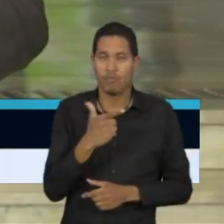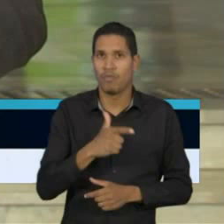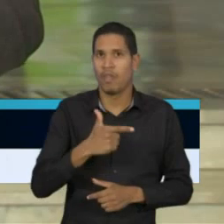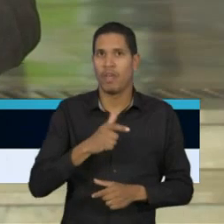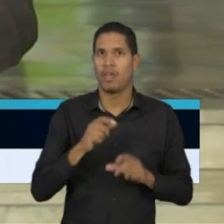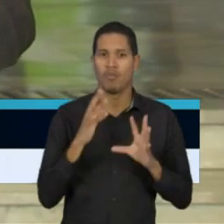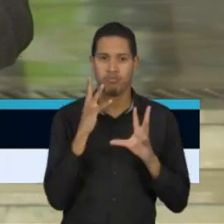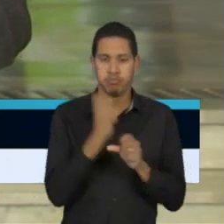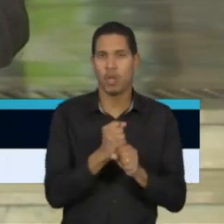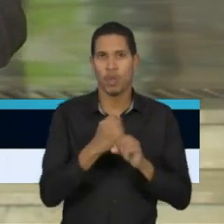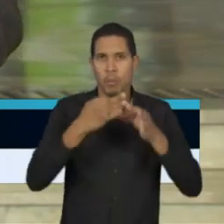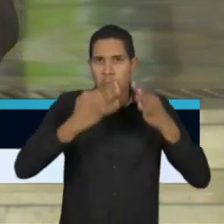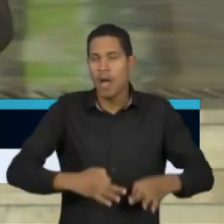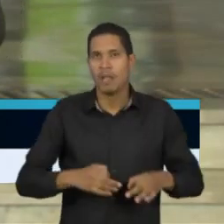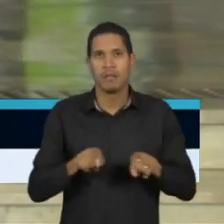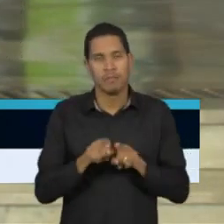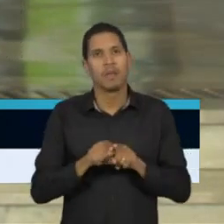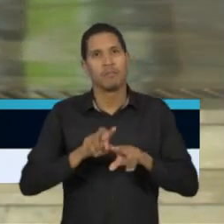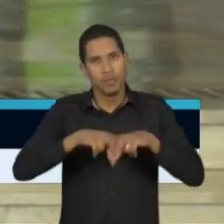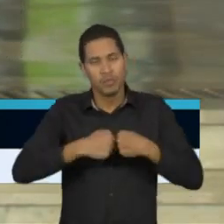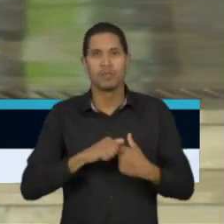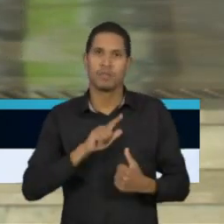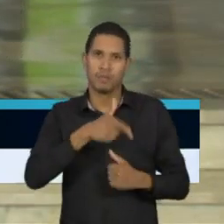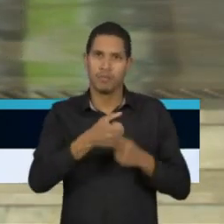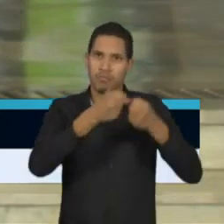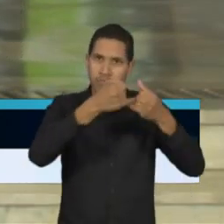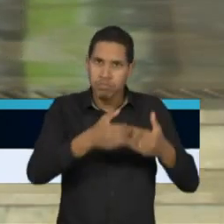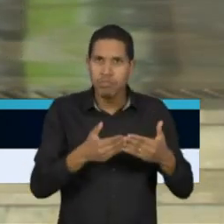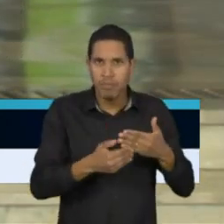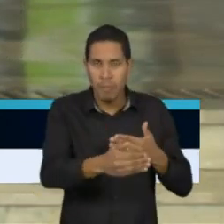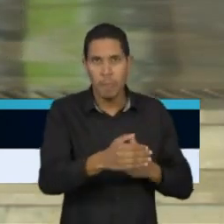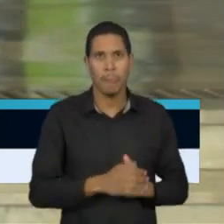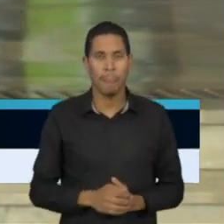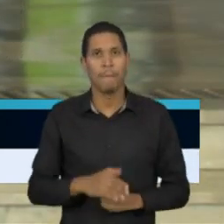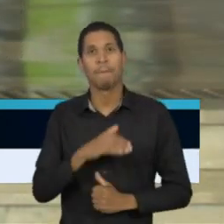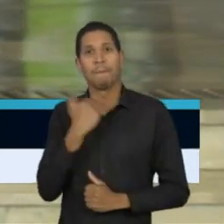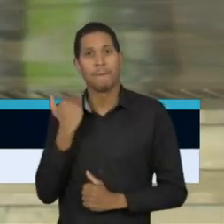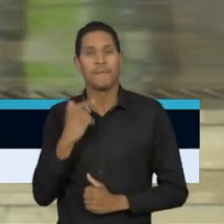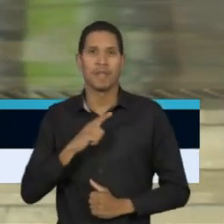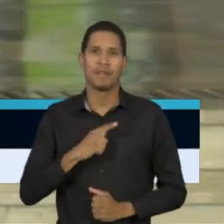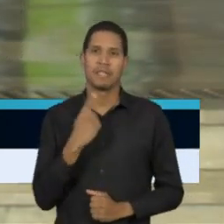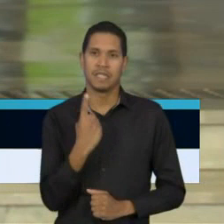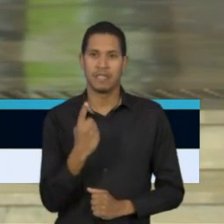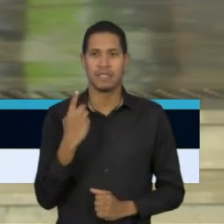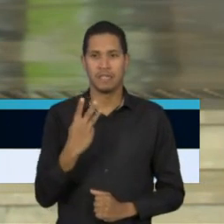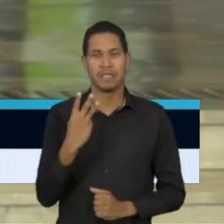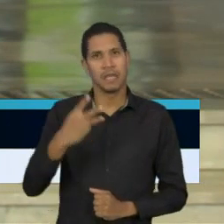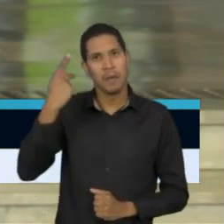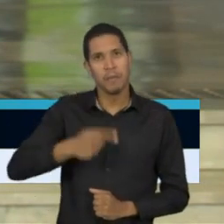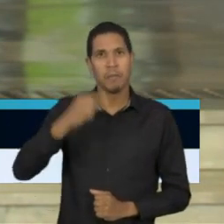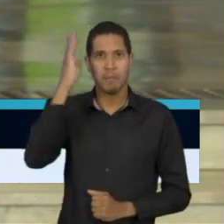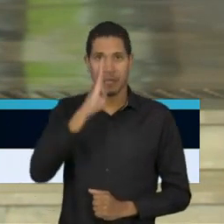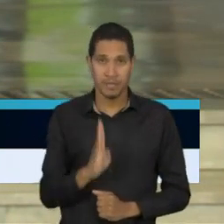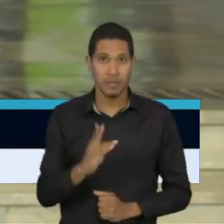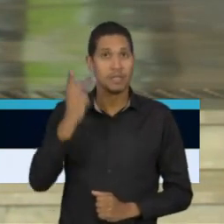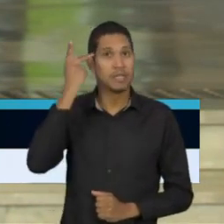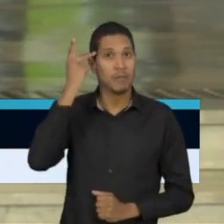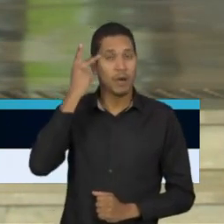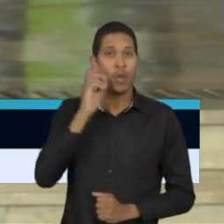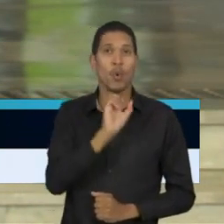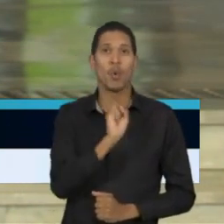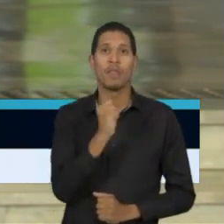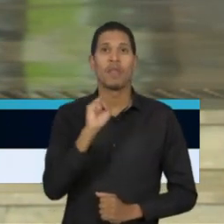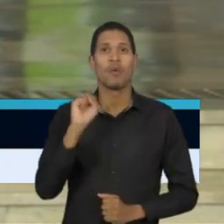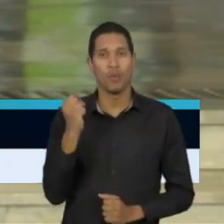disso. Os óbitos foram 133 para o Brasil e 98 para São Paulo. Em